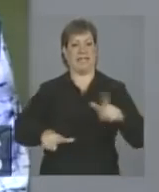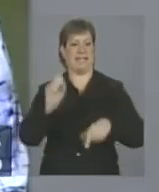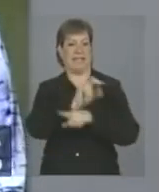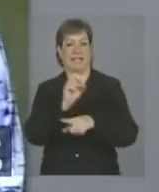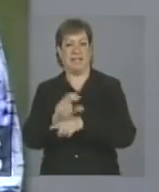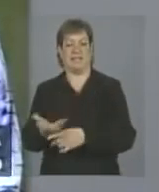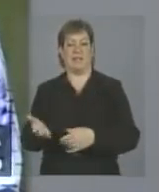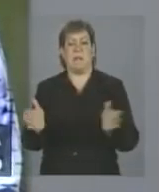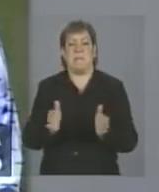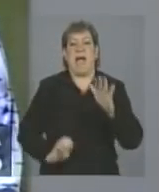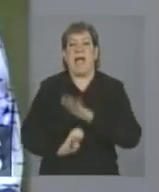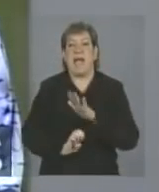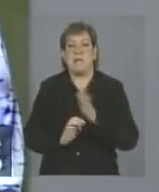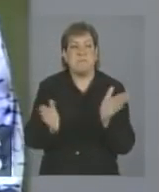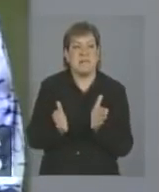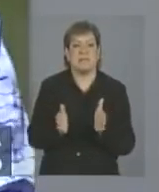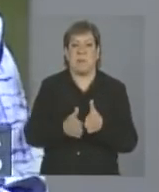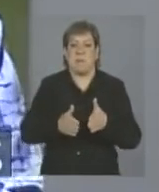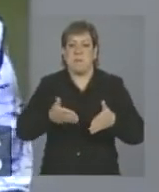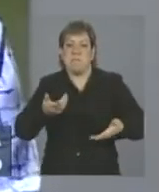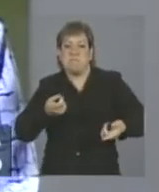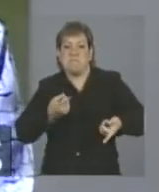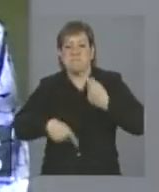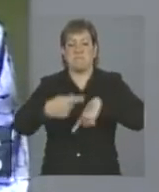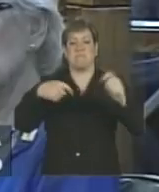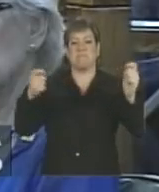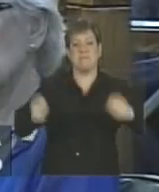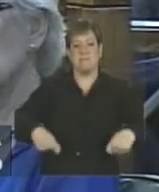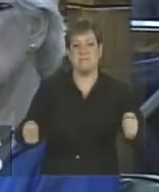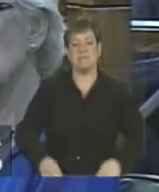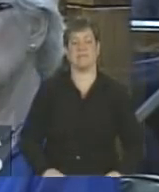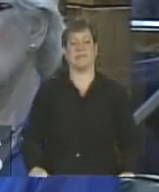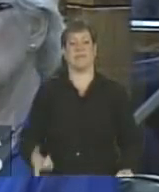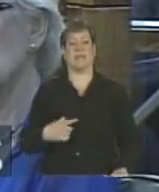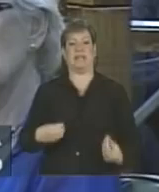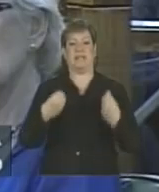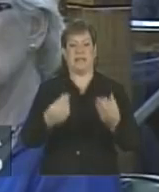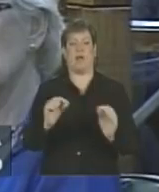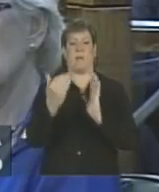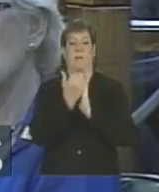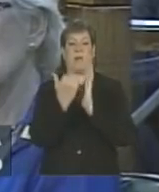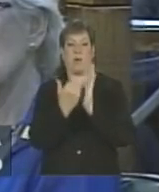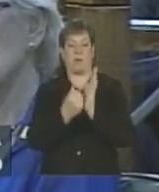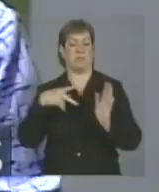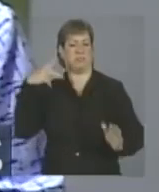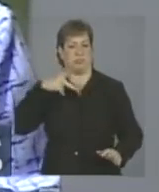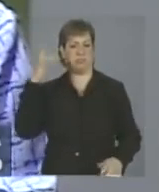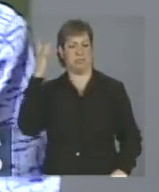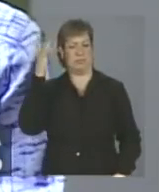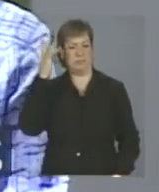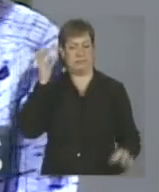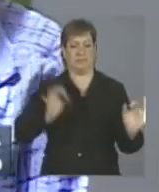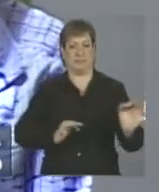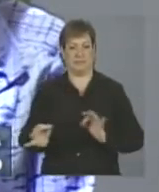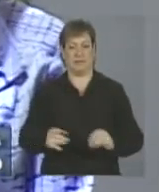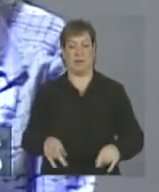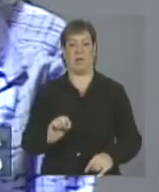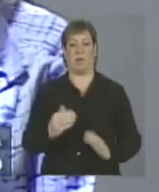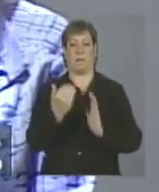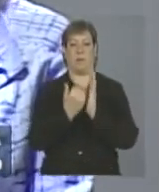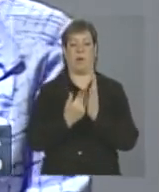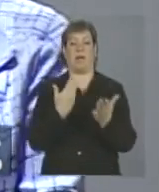pequeno empresário, e demos a ele oportunidades através de programas estratégicos, como é o programa